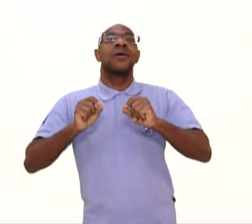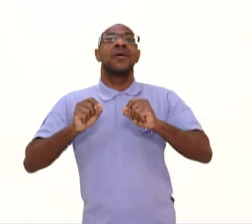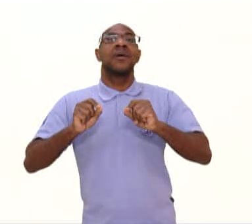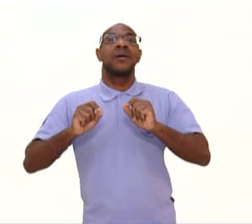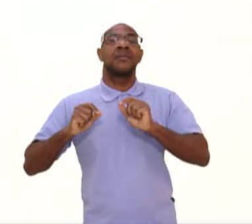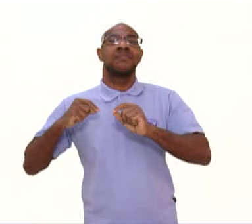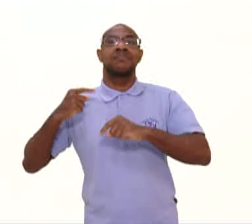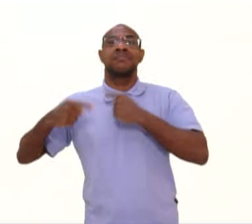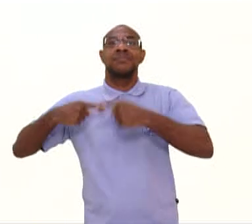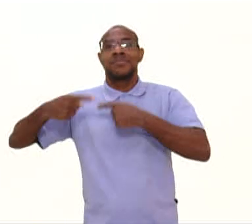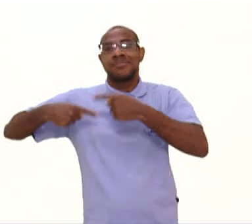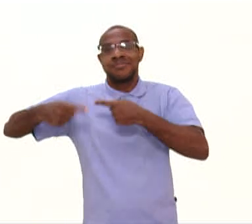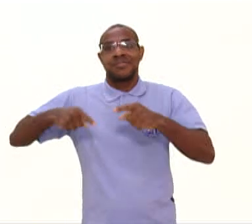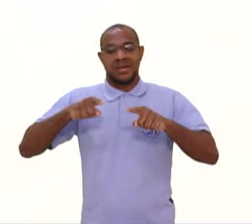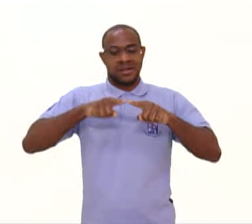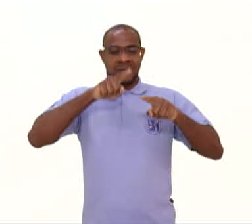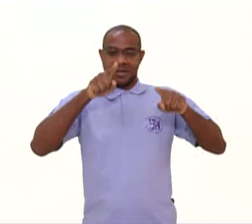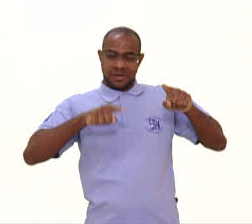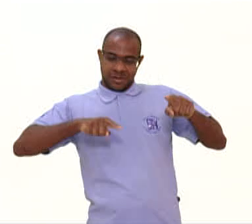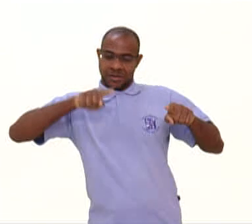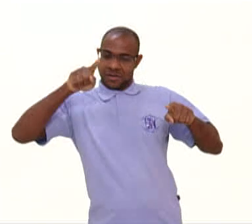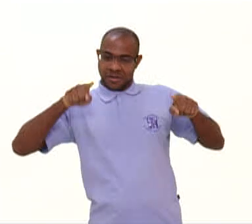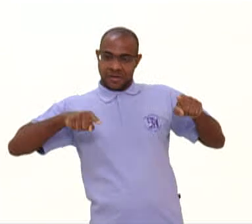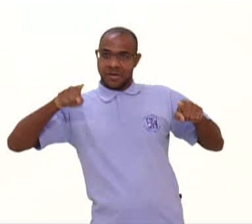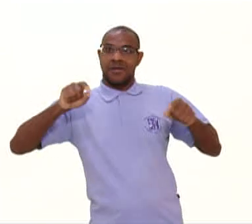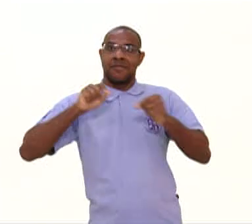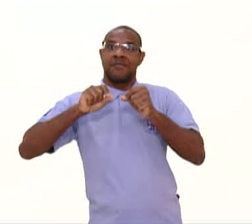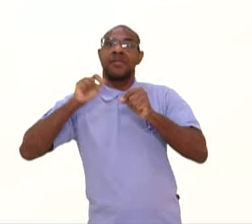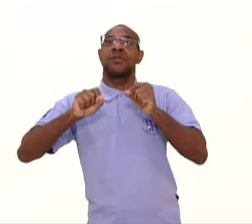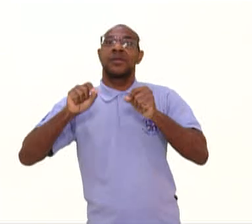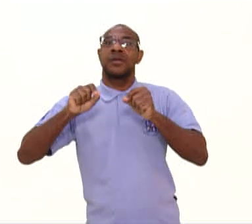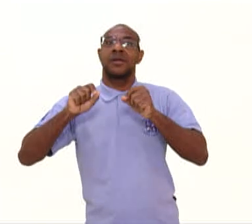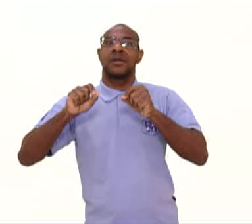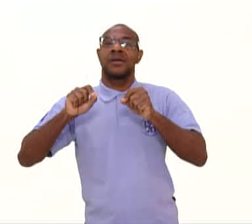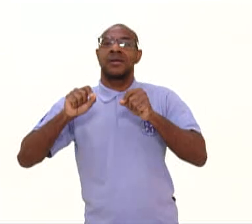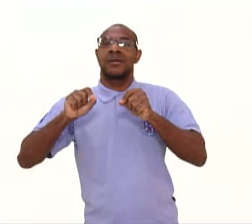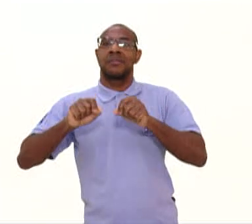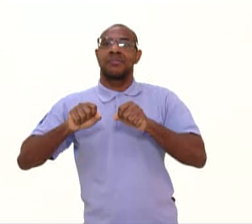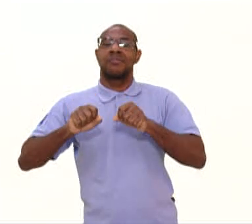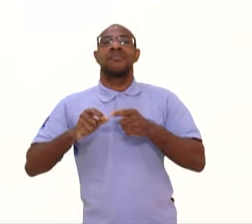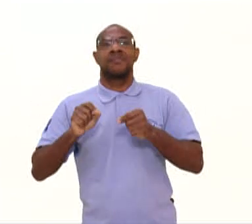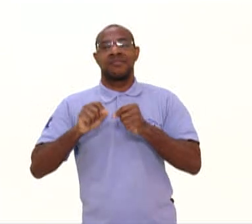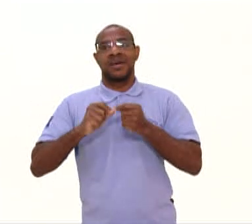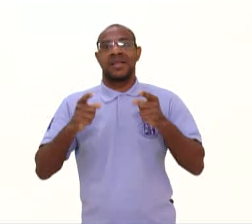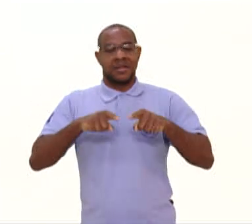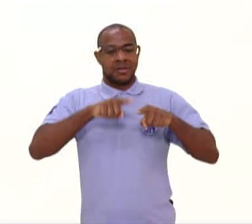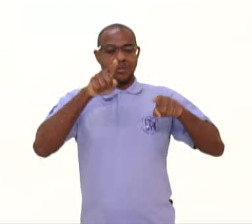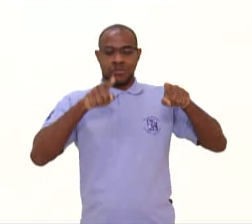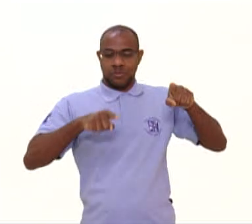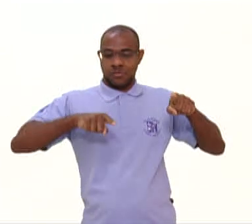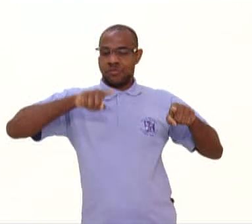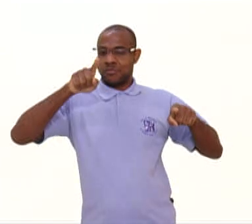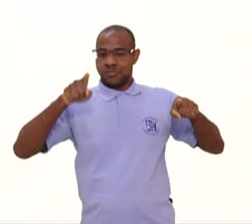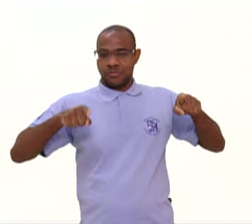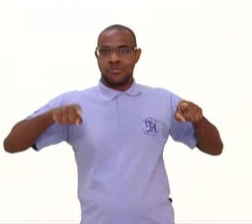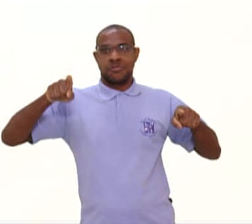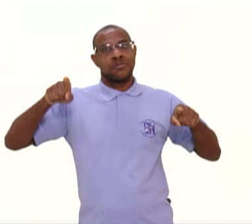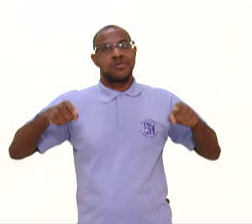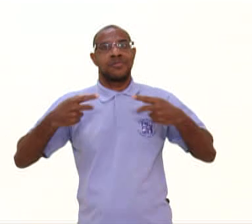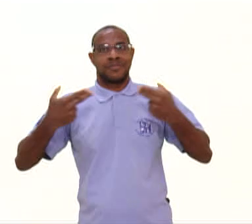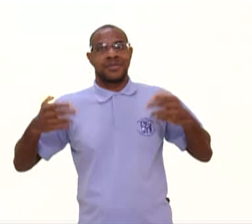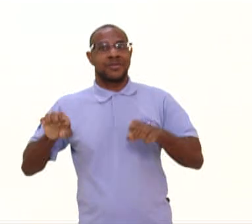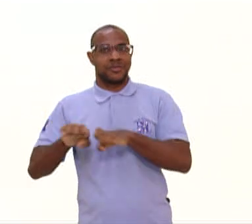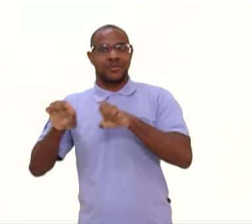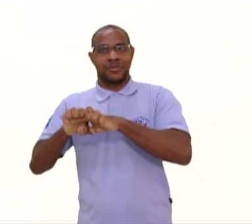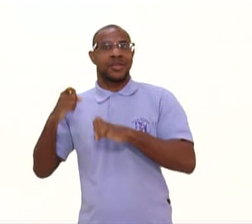geração mecânica da onda, que faz o som, o exemplo de uma onda mecânica, certo? Então temos essa estruturação sonora. Então